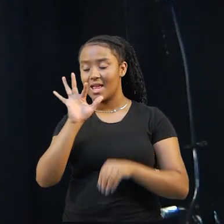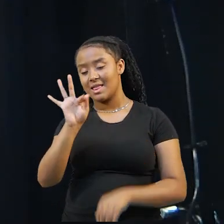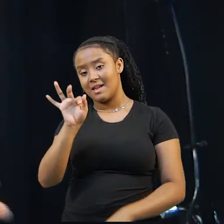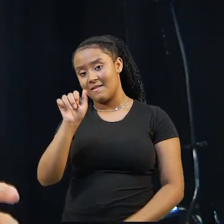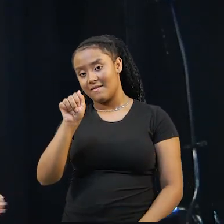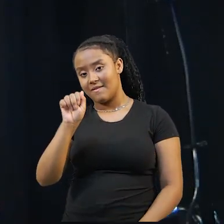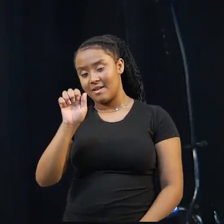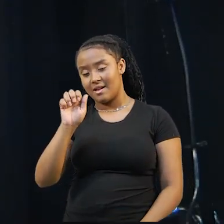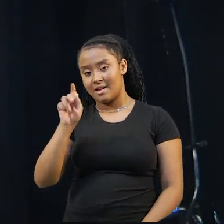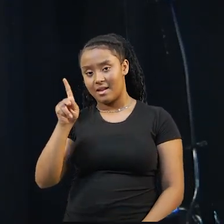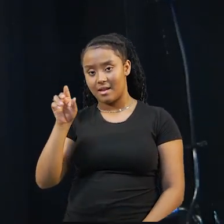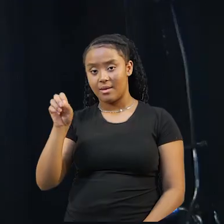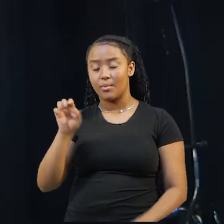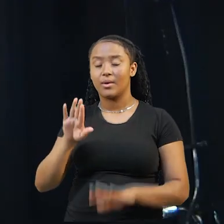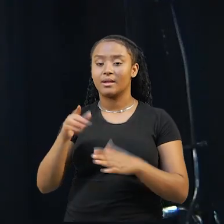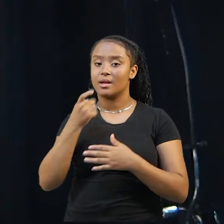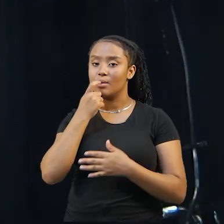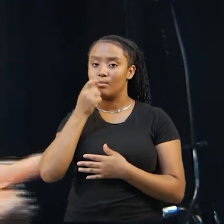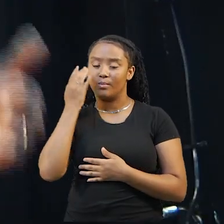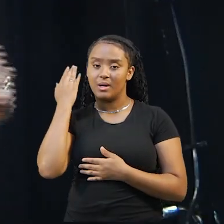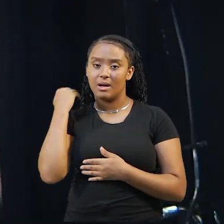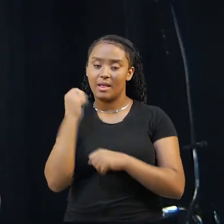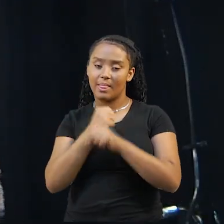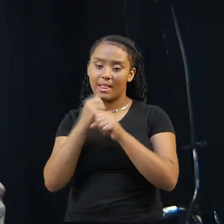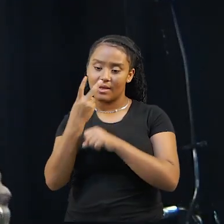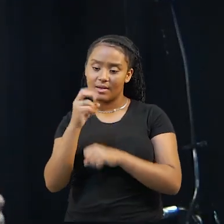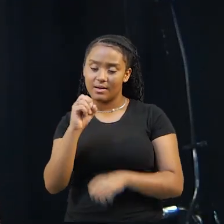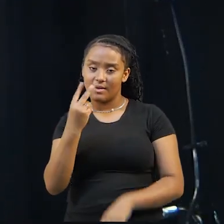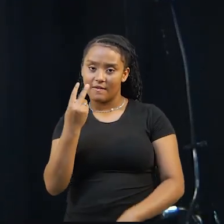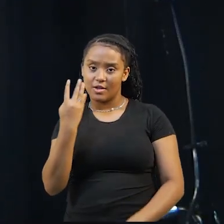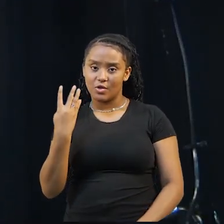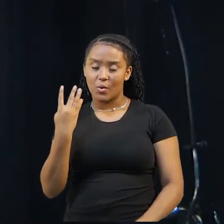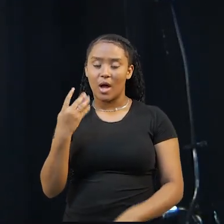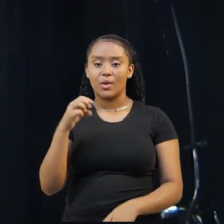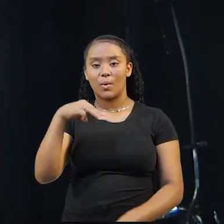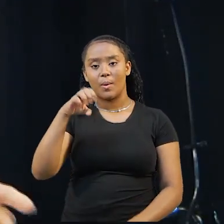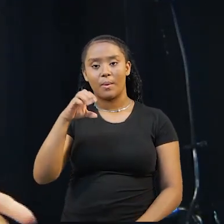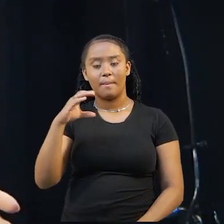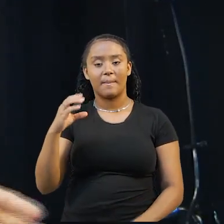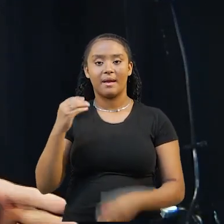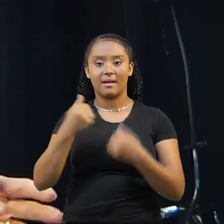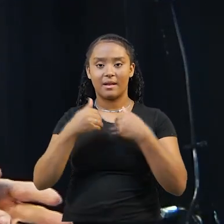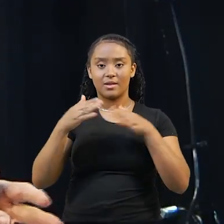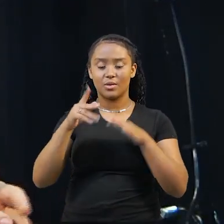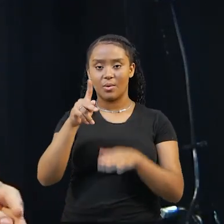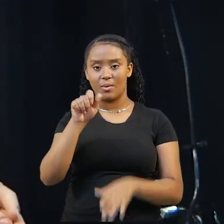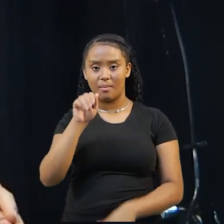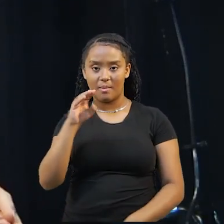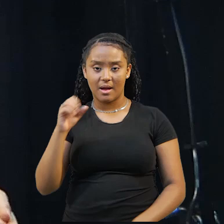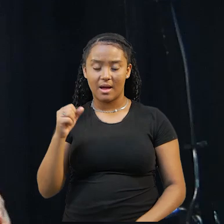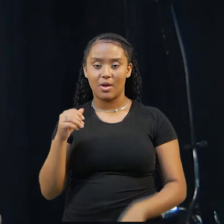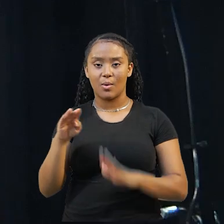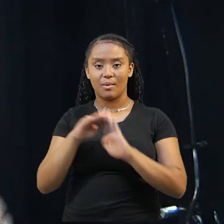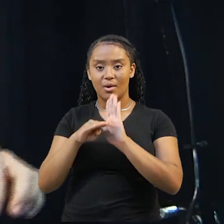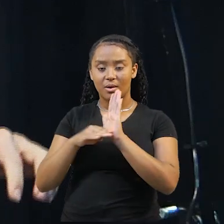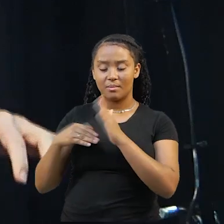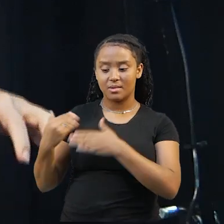né? Então, recentemente, em 2024, o MEC lançou o PAC, o Programa de